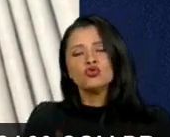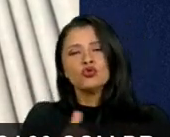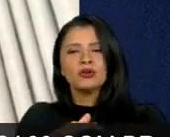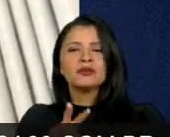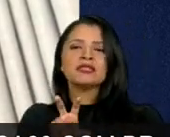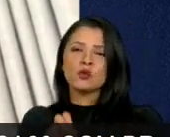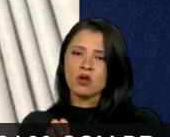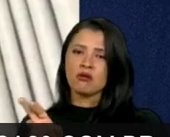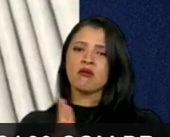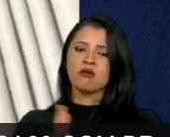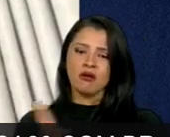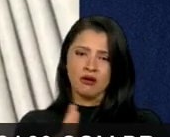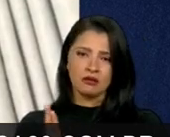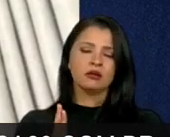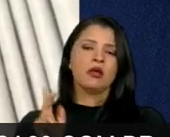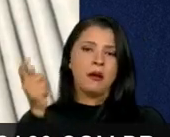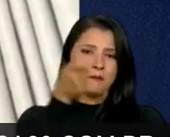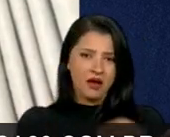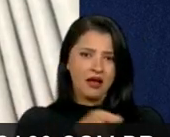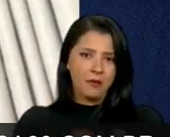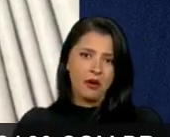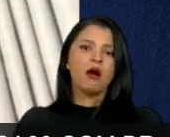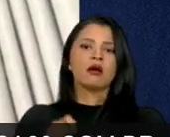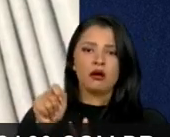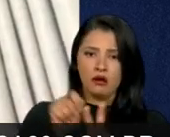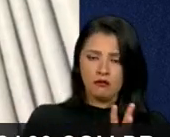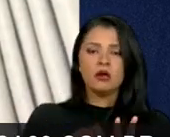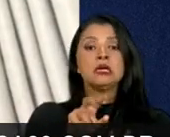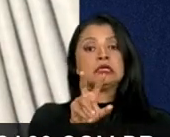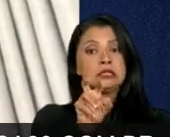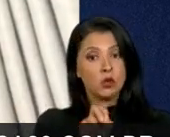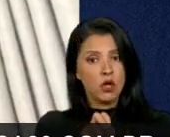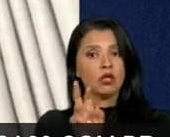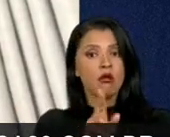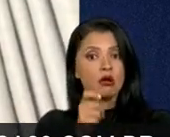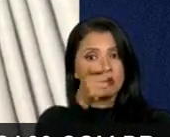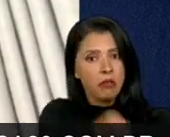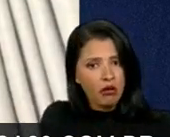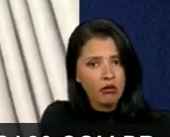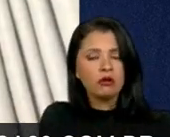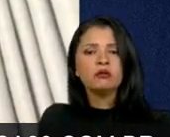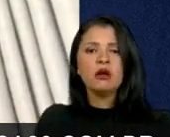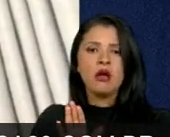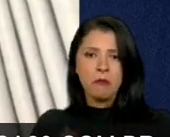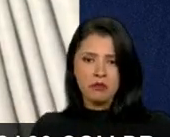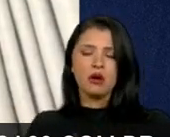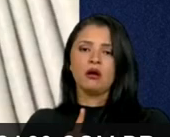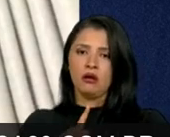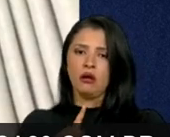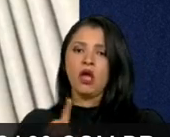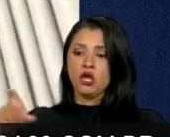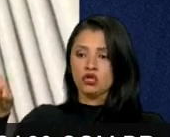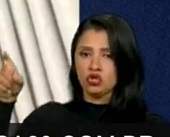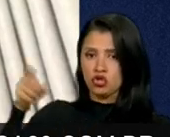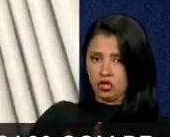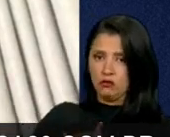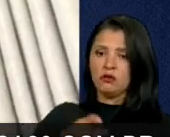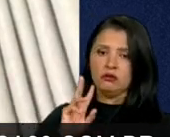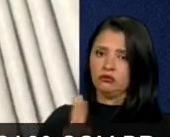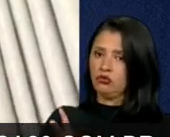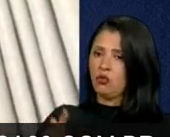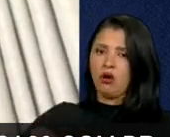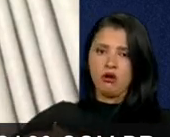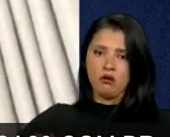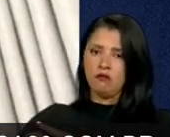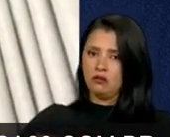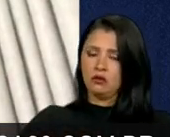de R$50. Então, a gente pagava de 3 em 3 meses R$50. Mas a dívida mesmo, ela ficava, né?